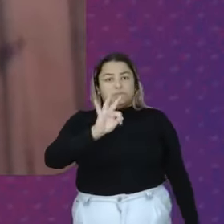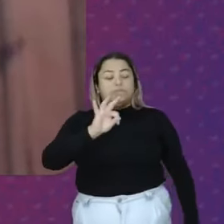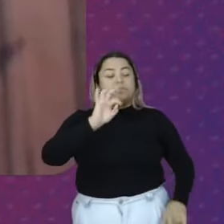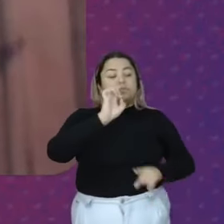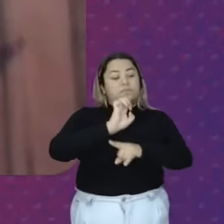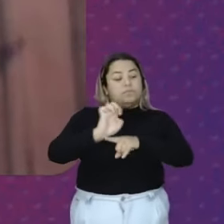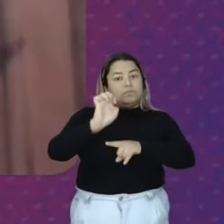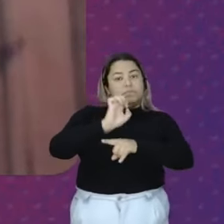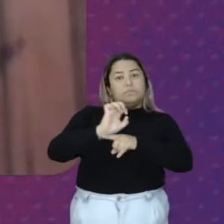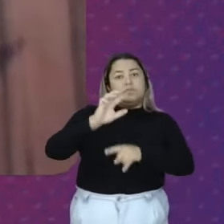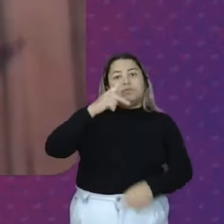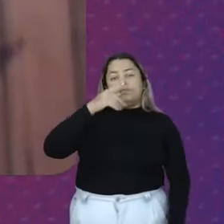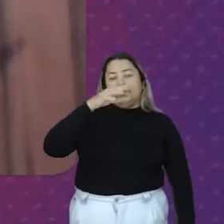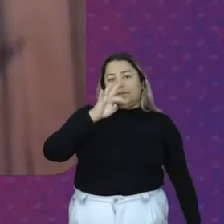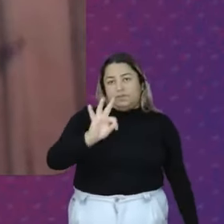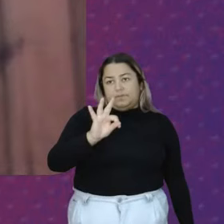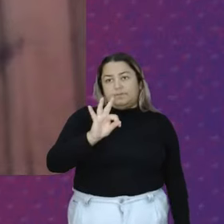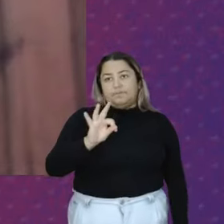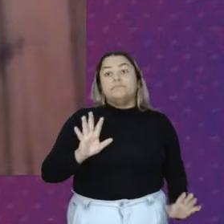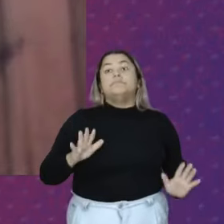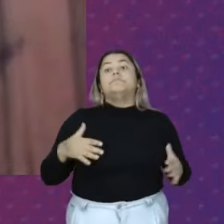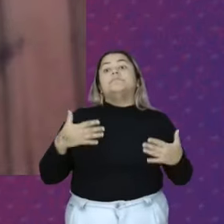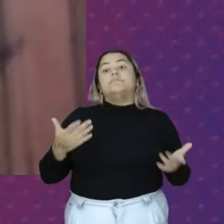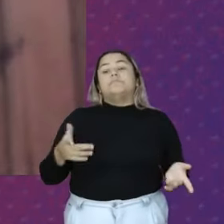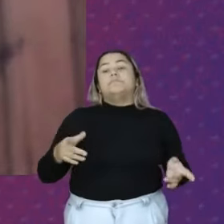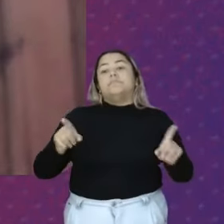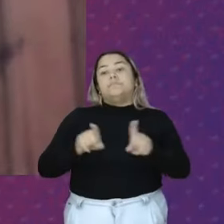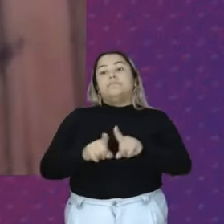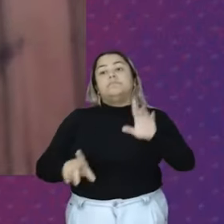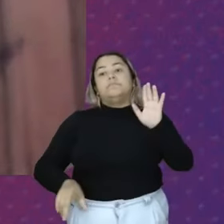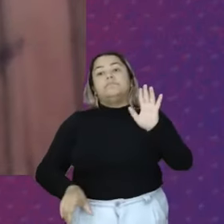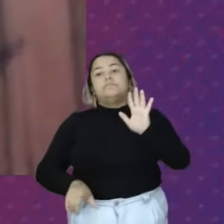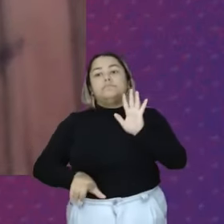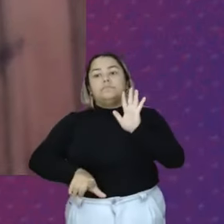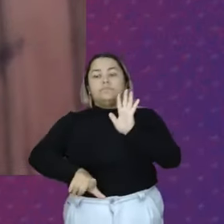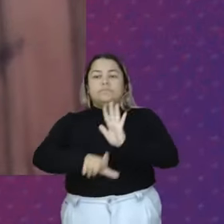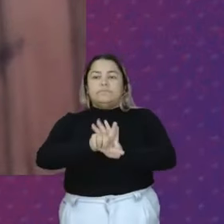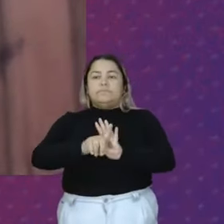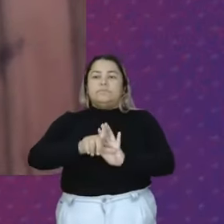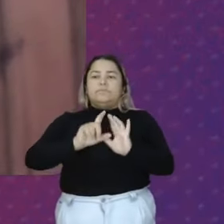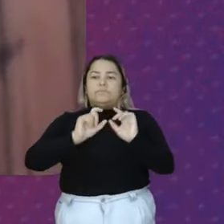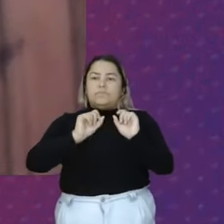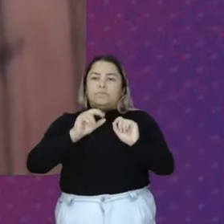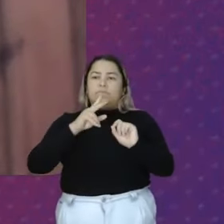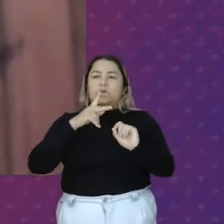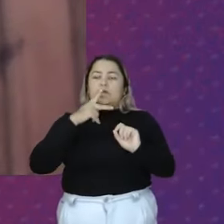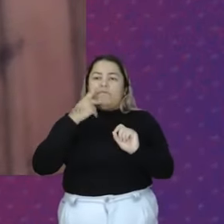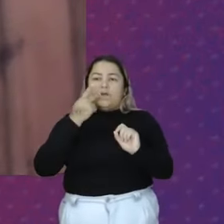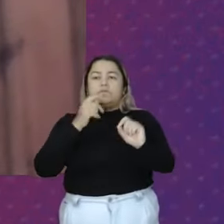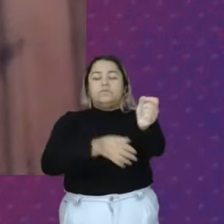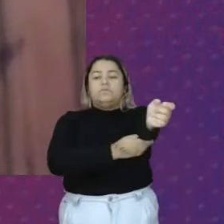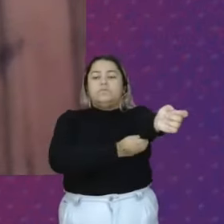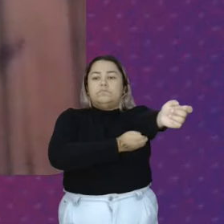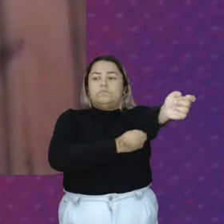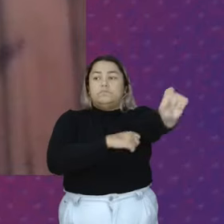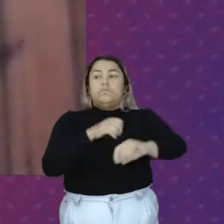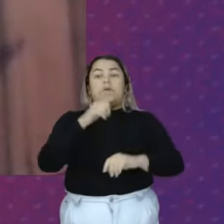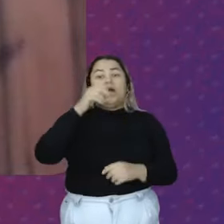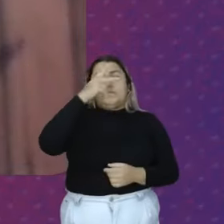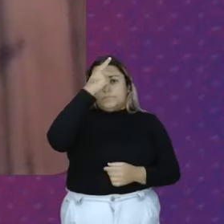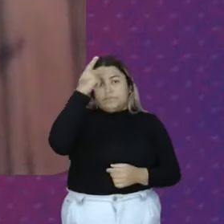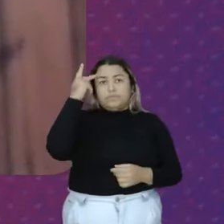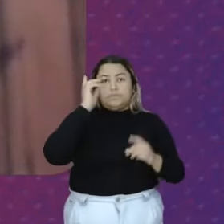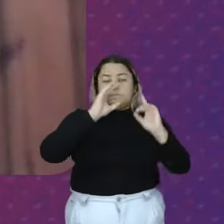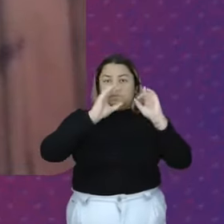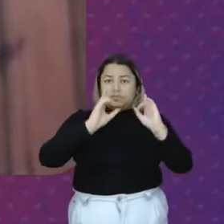do PT então a definição da lei brasileira de inclusão da pessoa com deficiência Como eu disse considera-se as pessoas pessoa com